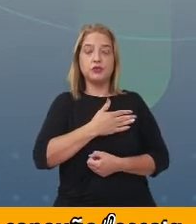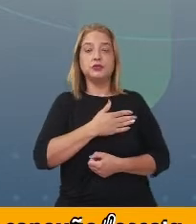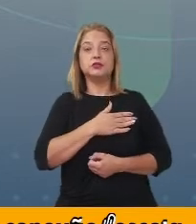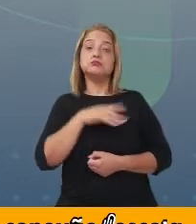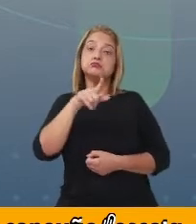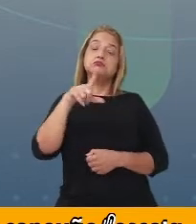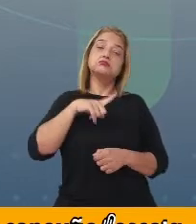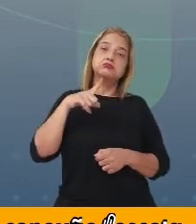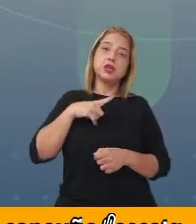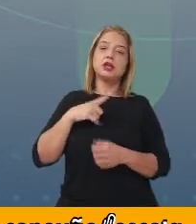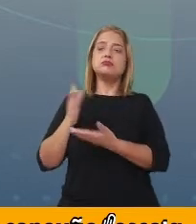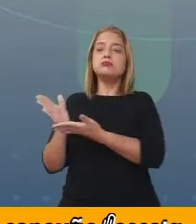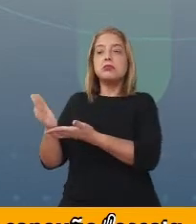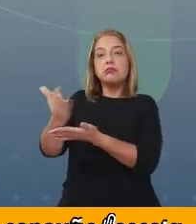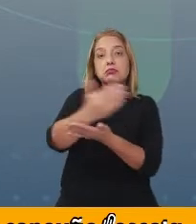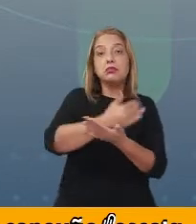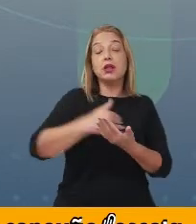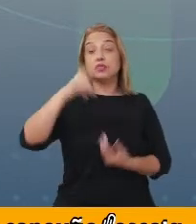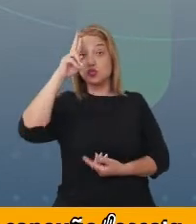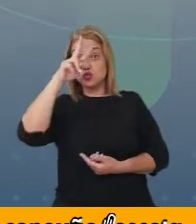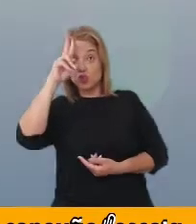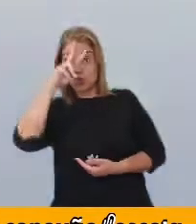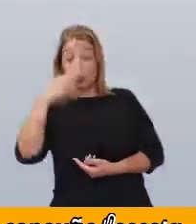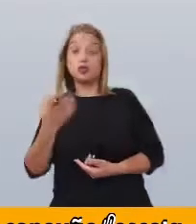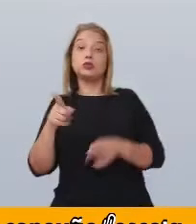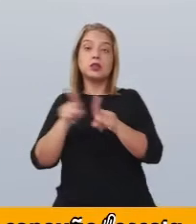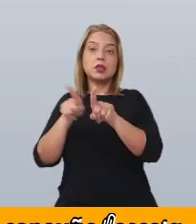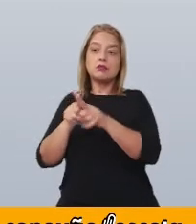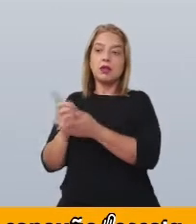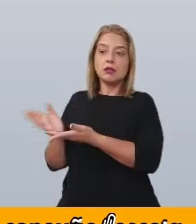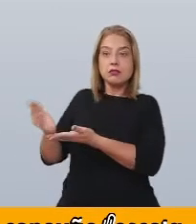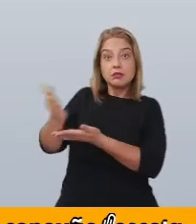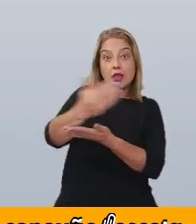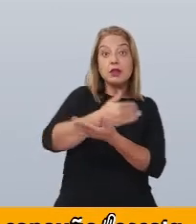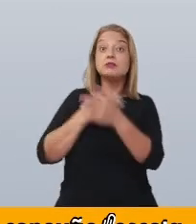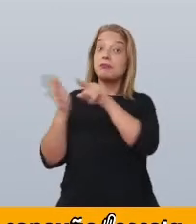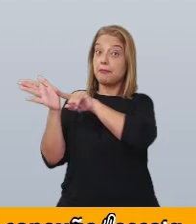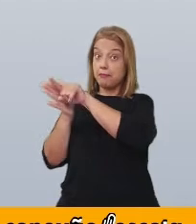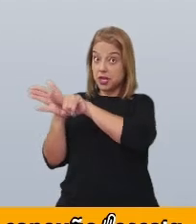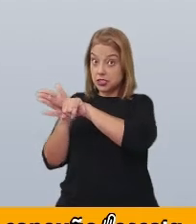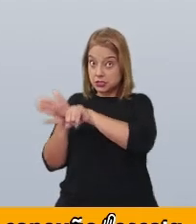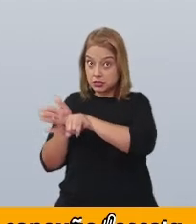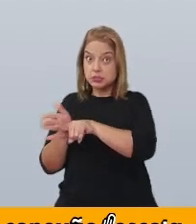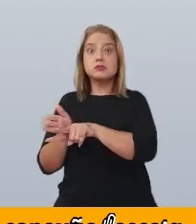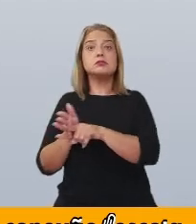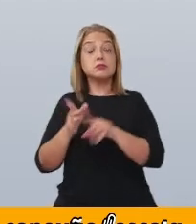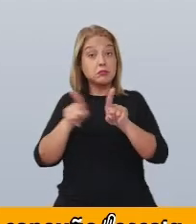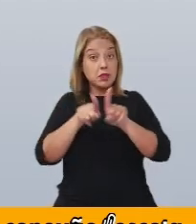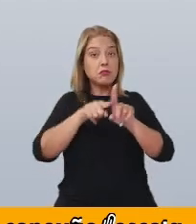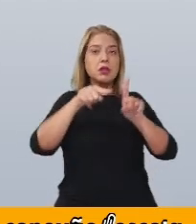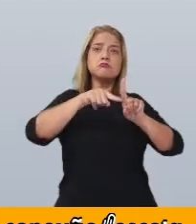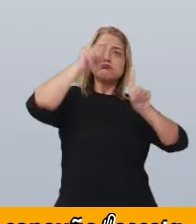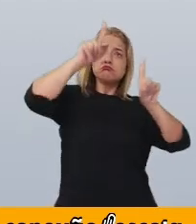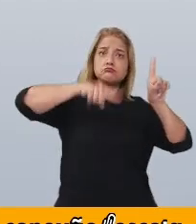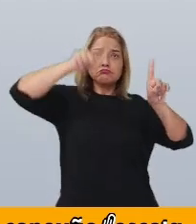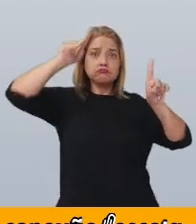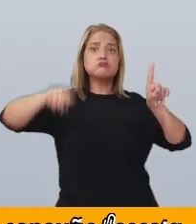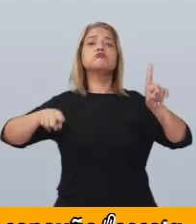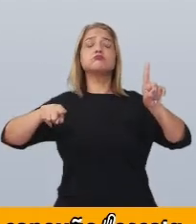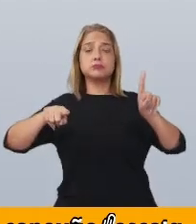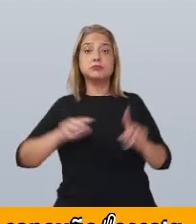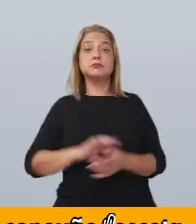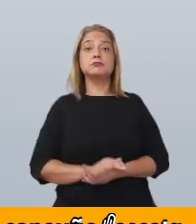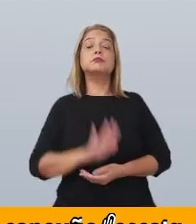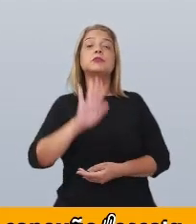históricos, dados de pesquisa, inclusive dados estatísticos. A fala